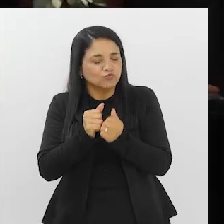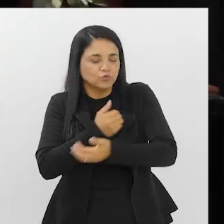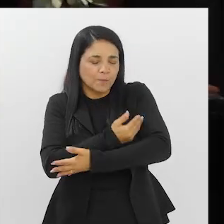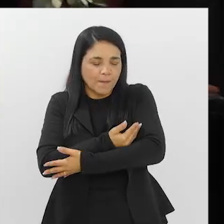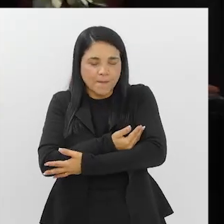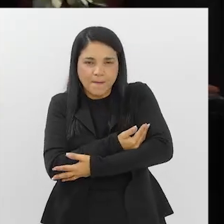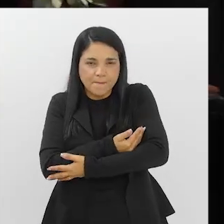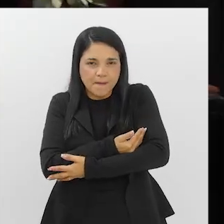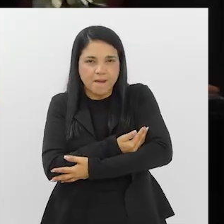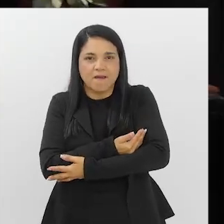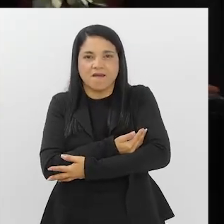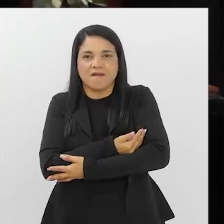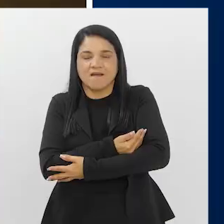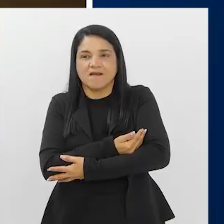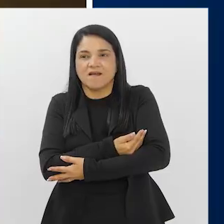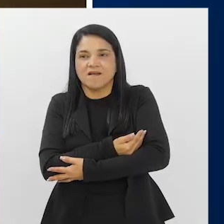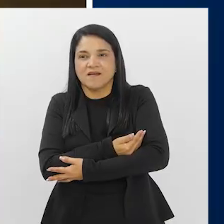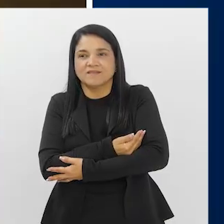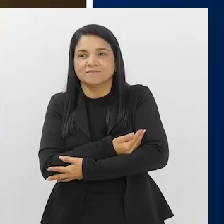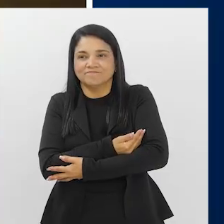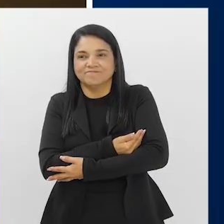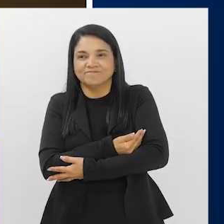se separar na maternidade.